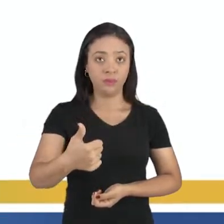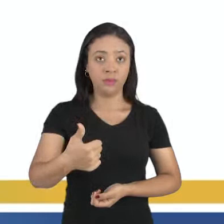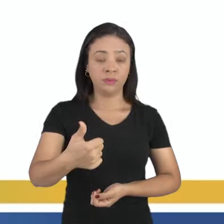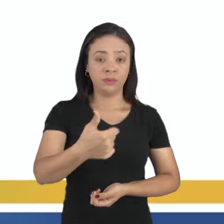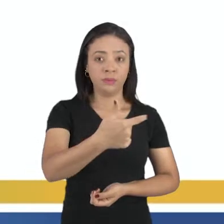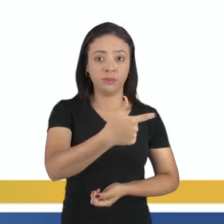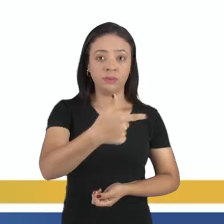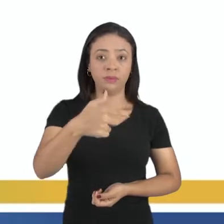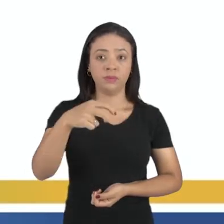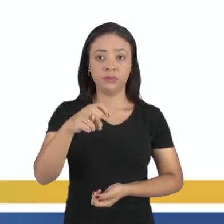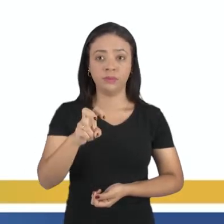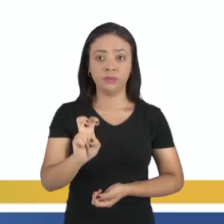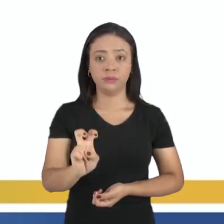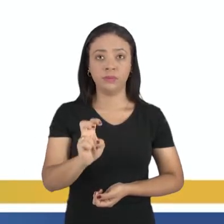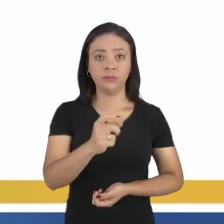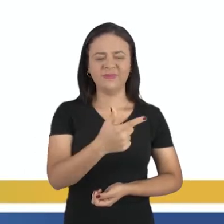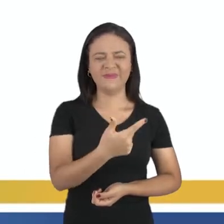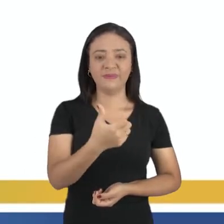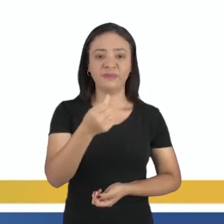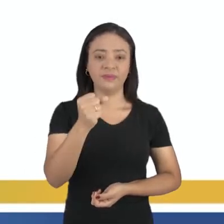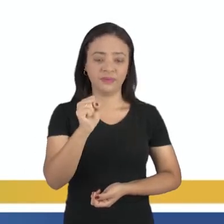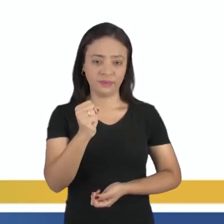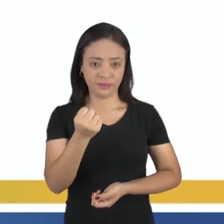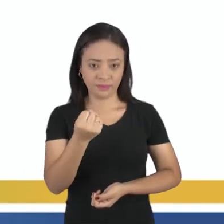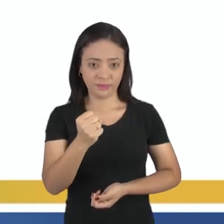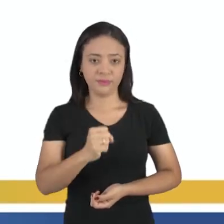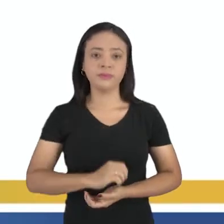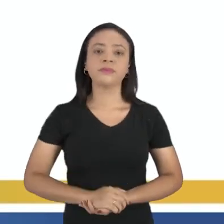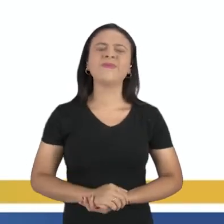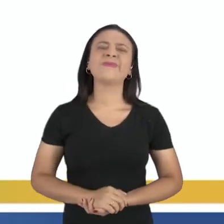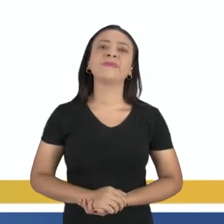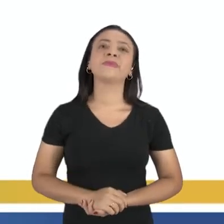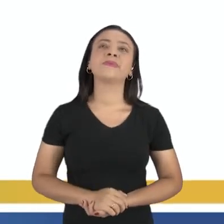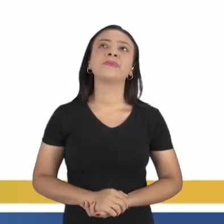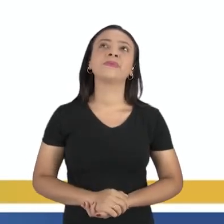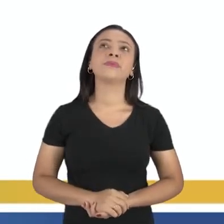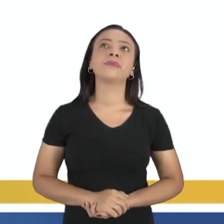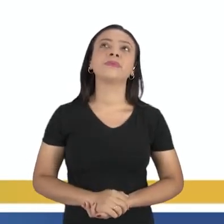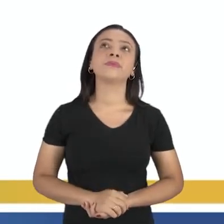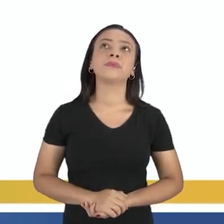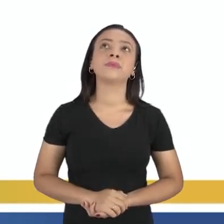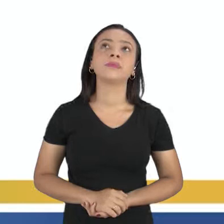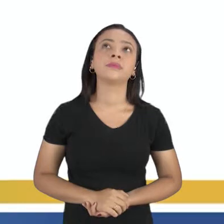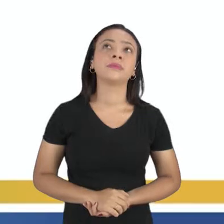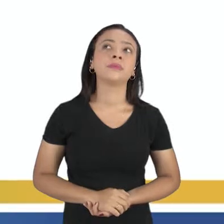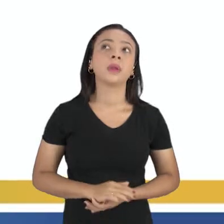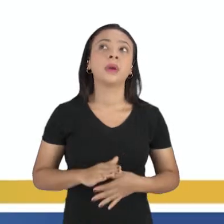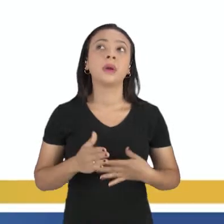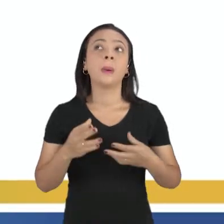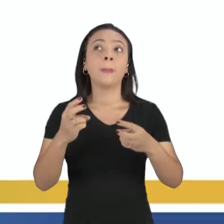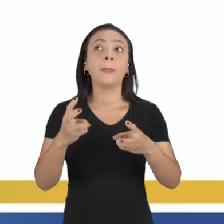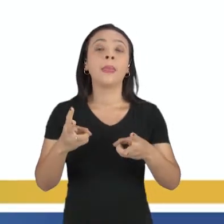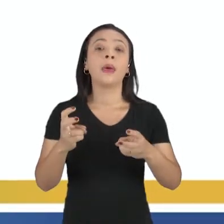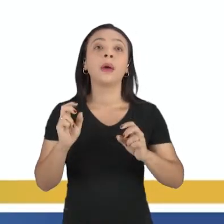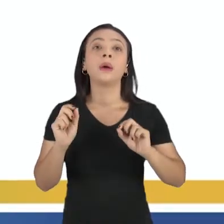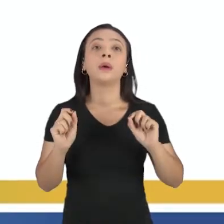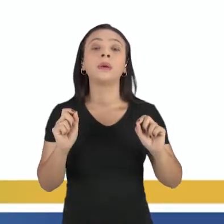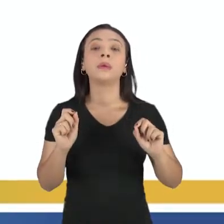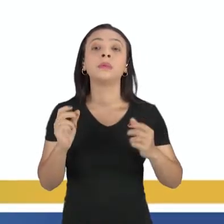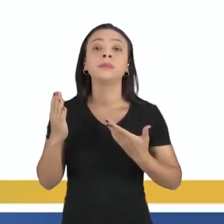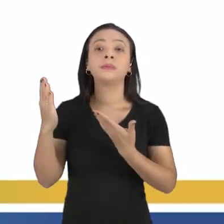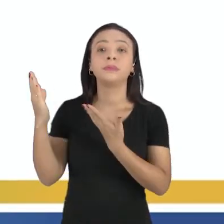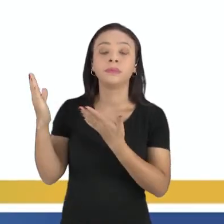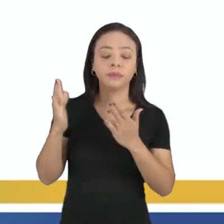o 21, o 25 e o 28. Percebam que